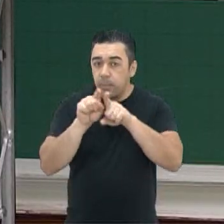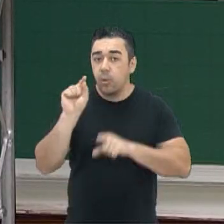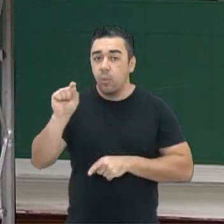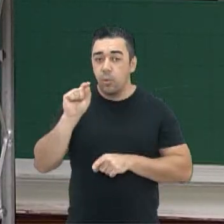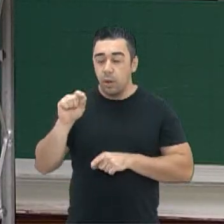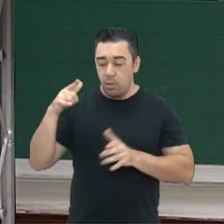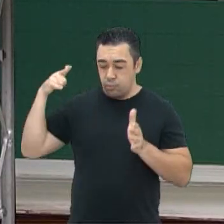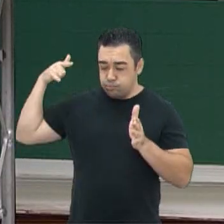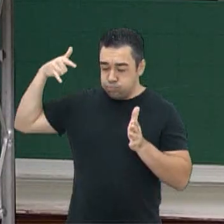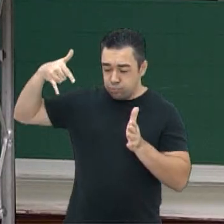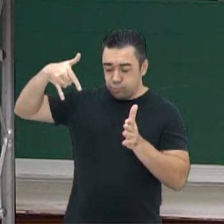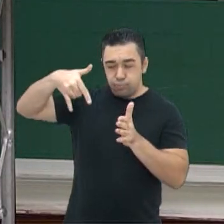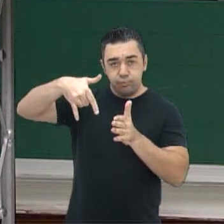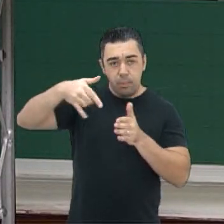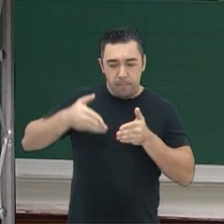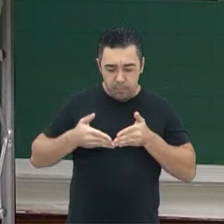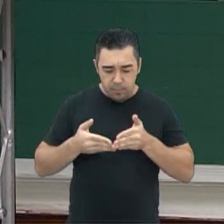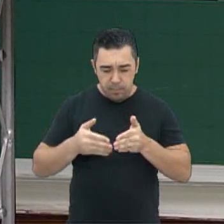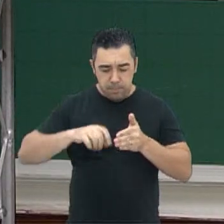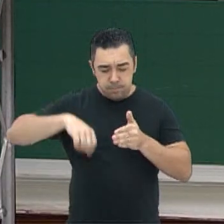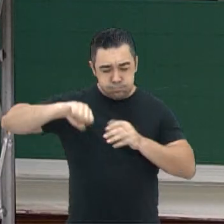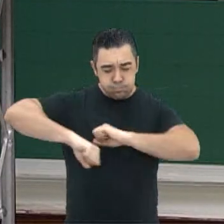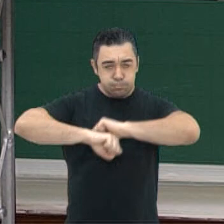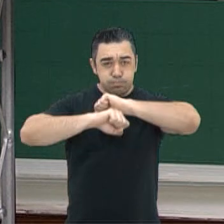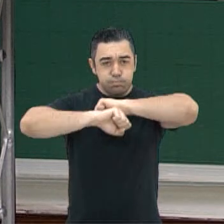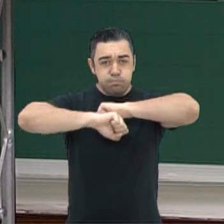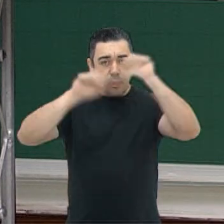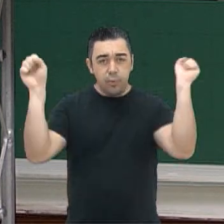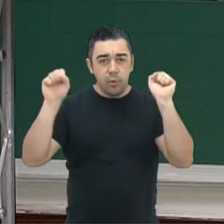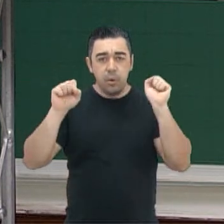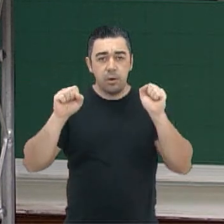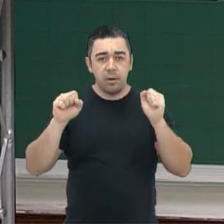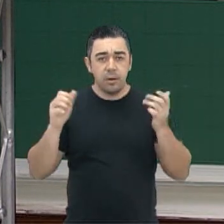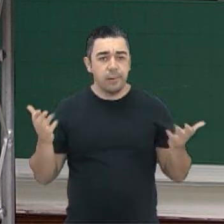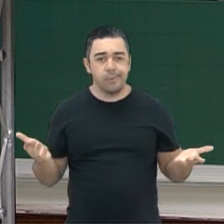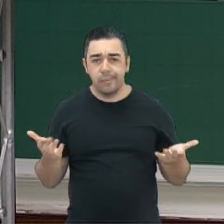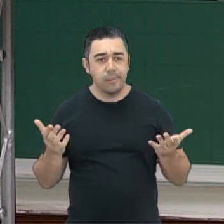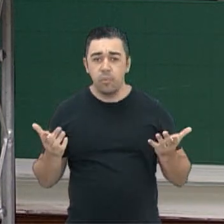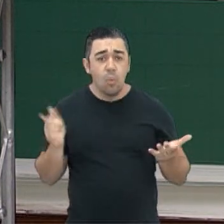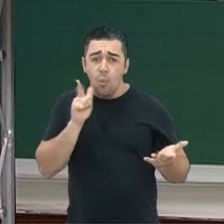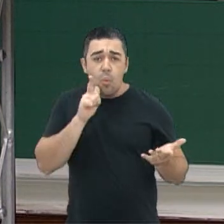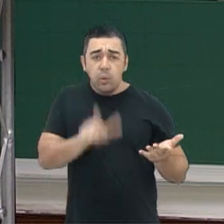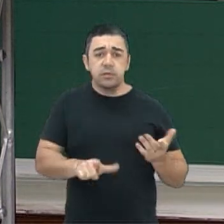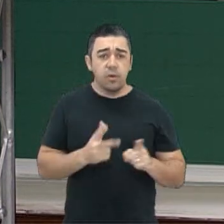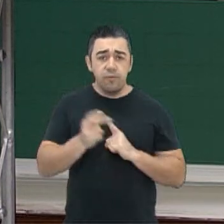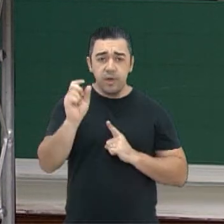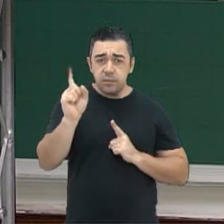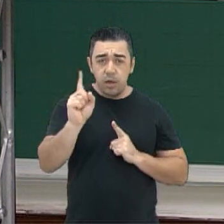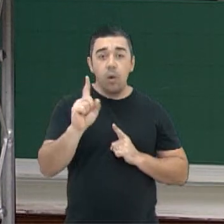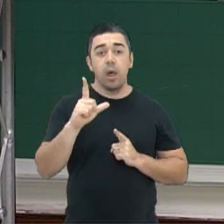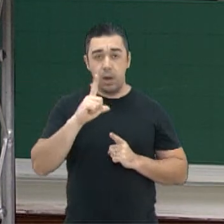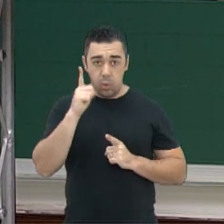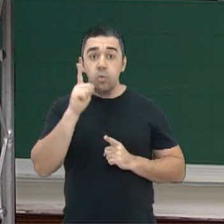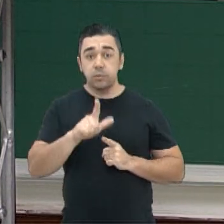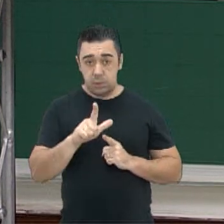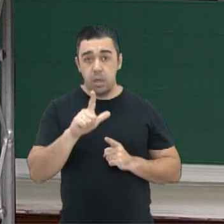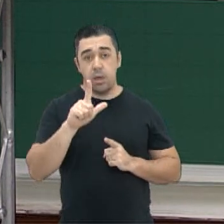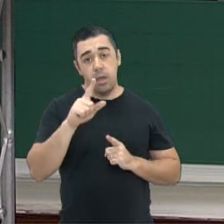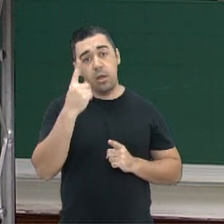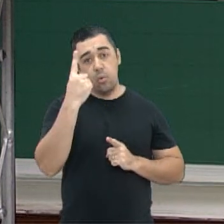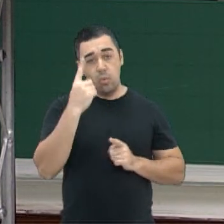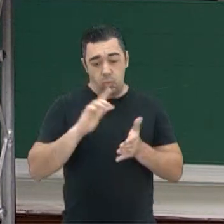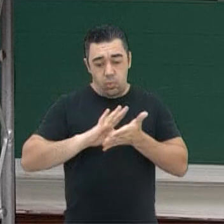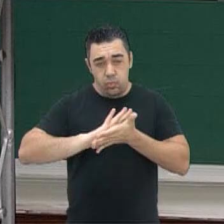Harbor foi considerado quase que não muito de êxito. Ele atacou, destruiu um navio.